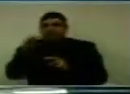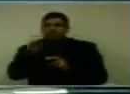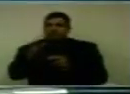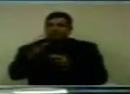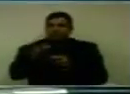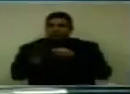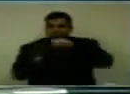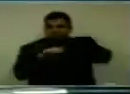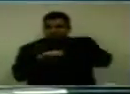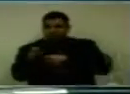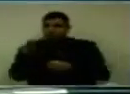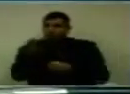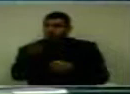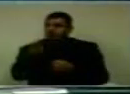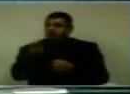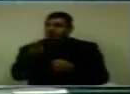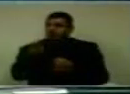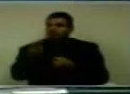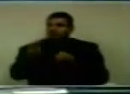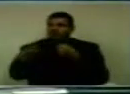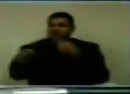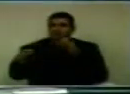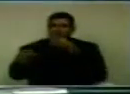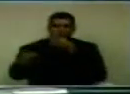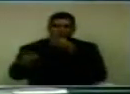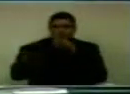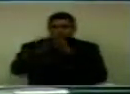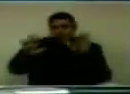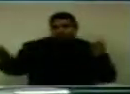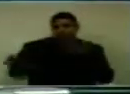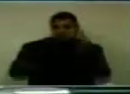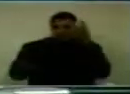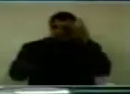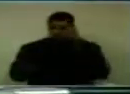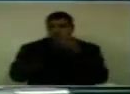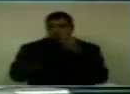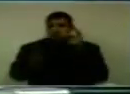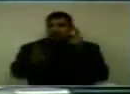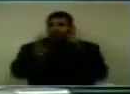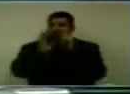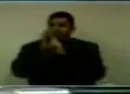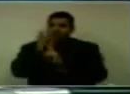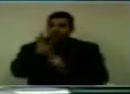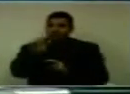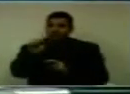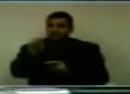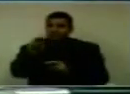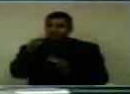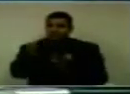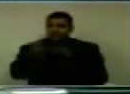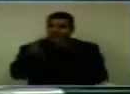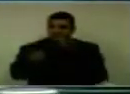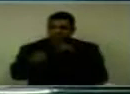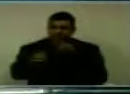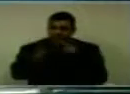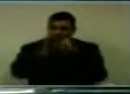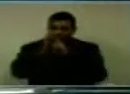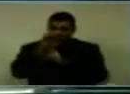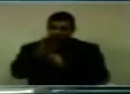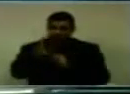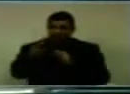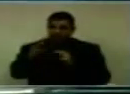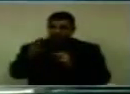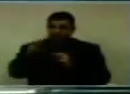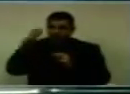para confirmá-lo ou para contestá-lo. É o relatório da Arsan que indica, o relatório da Arsan